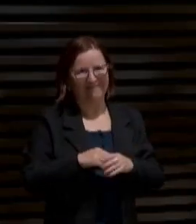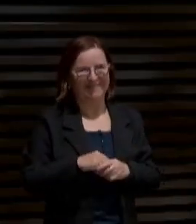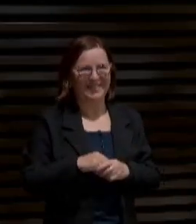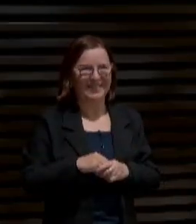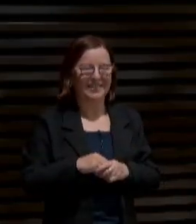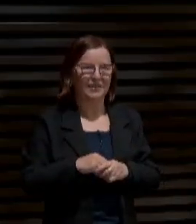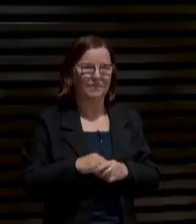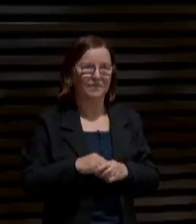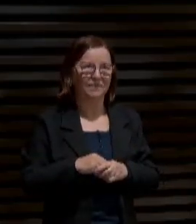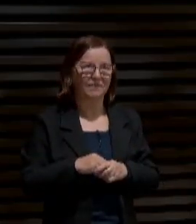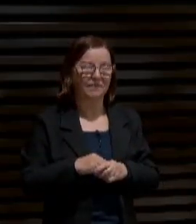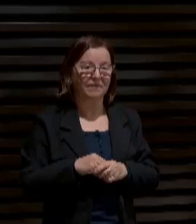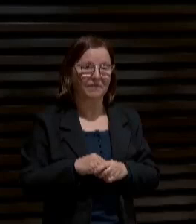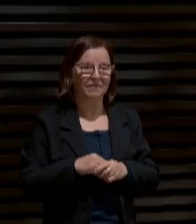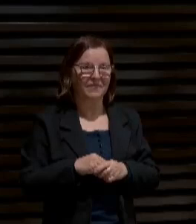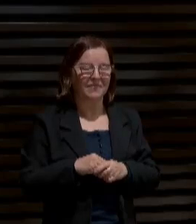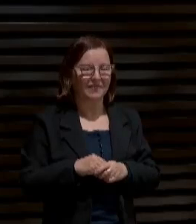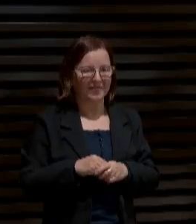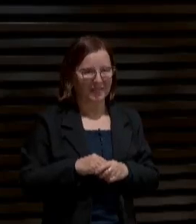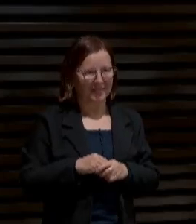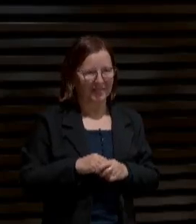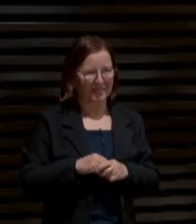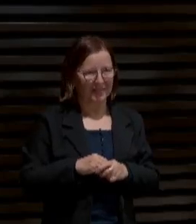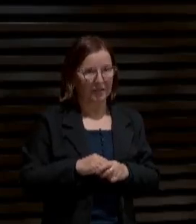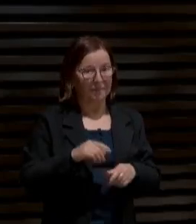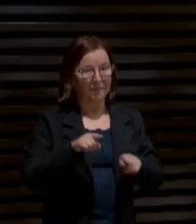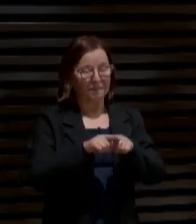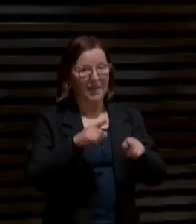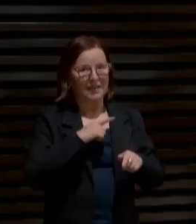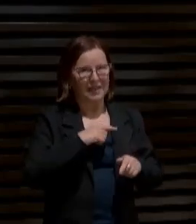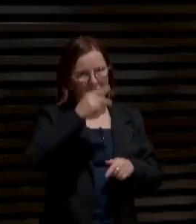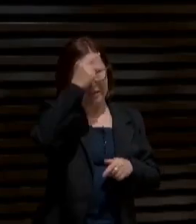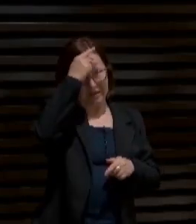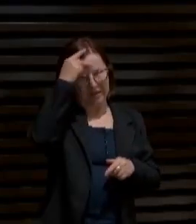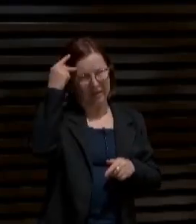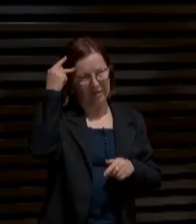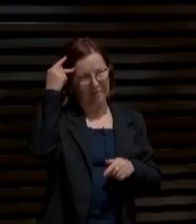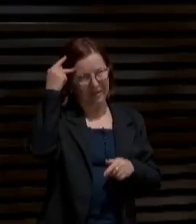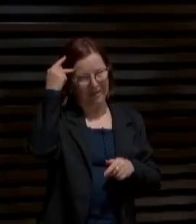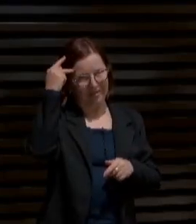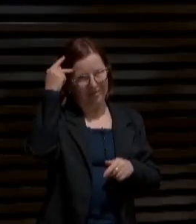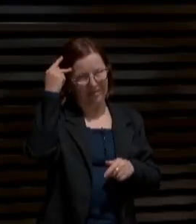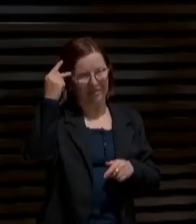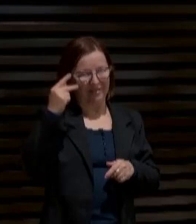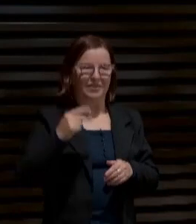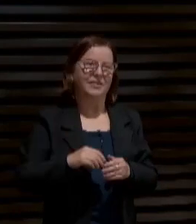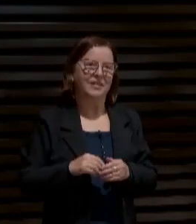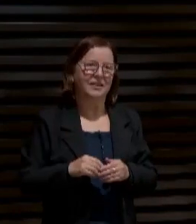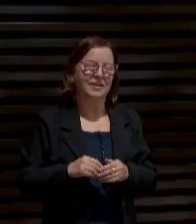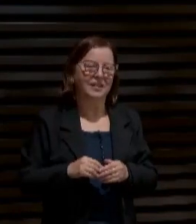Por que o senhor vai separar Oi e aí como é que tá a sua vida como é que tá a minha